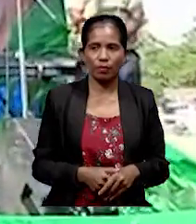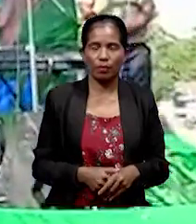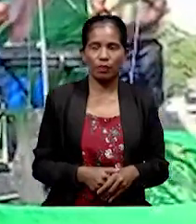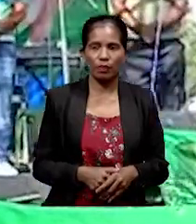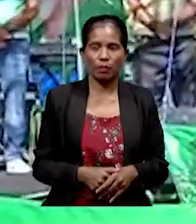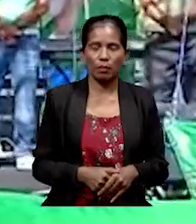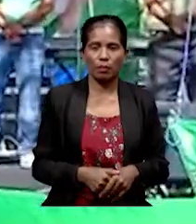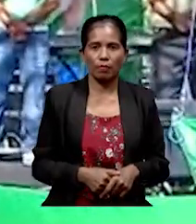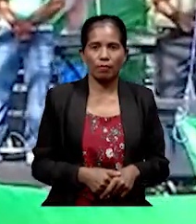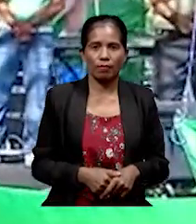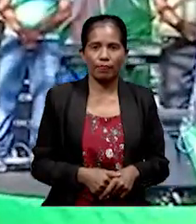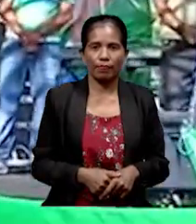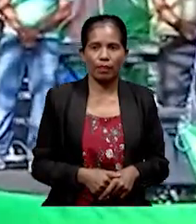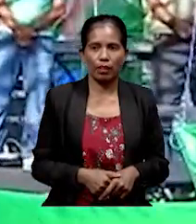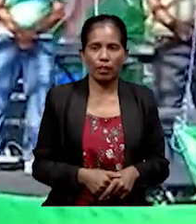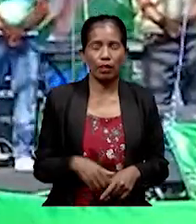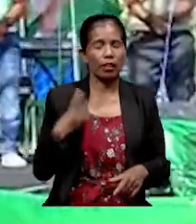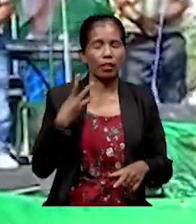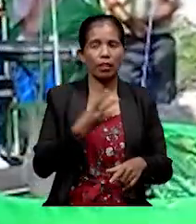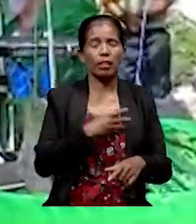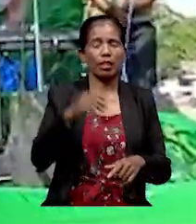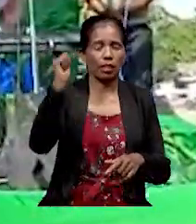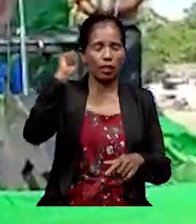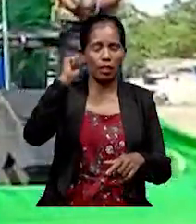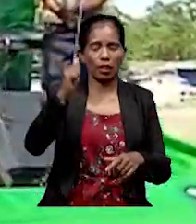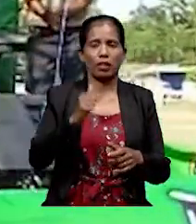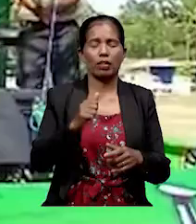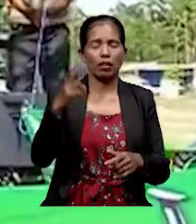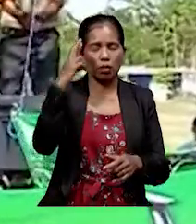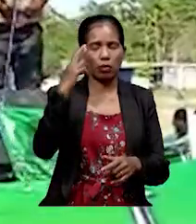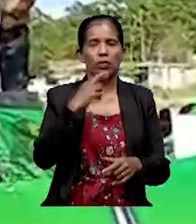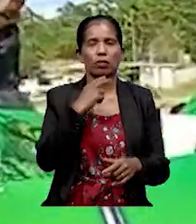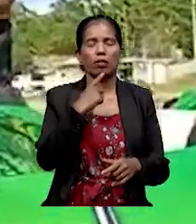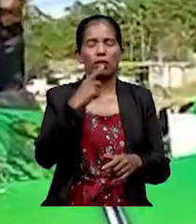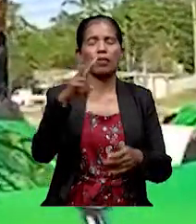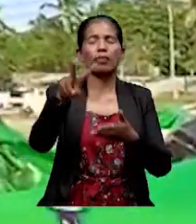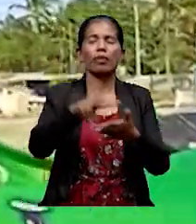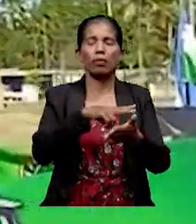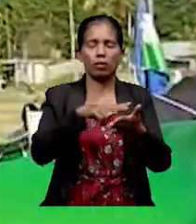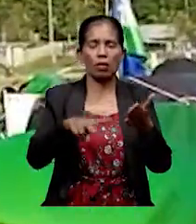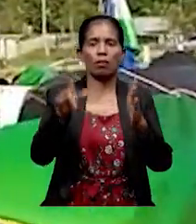Además, e tiene candidato a tema de una violação da Constituição.